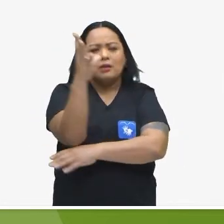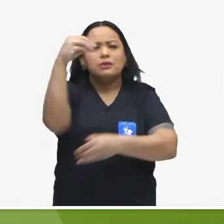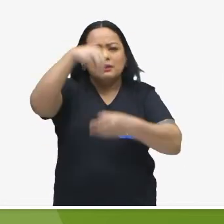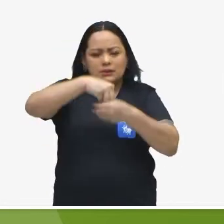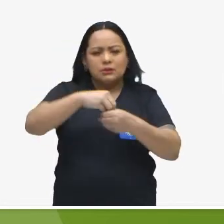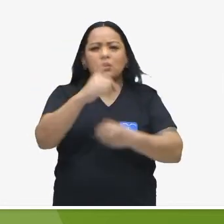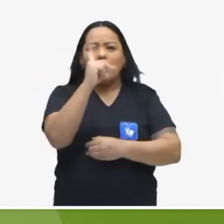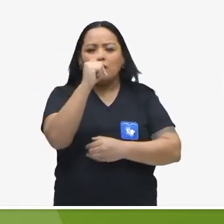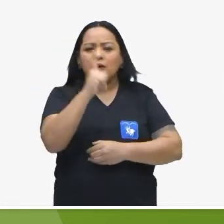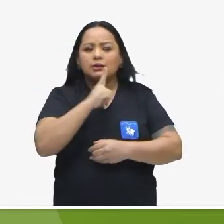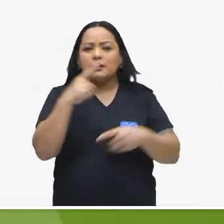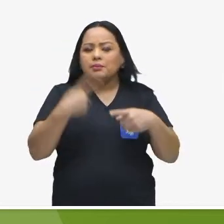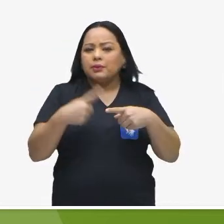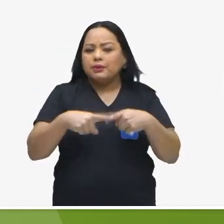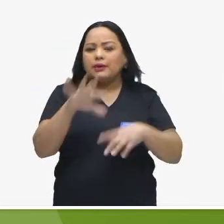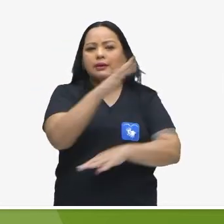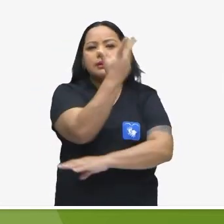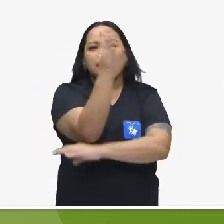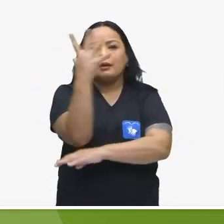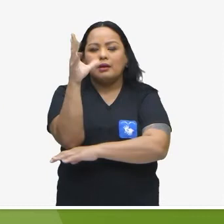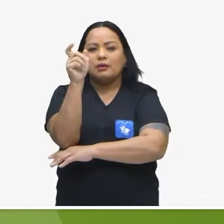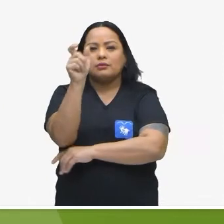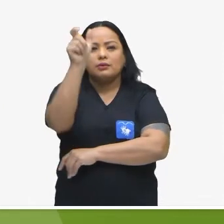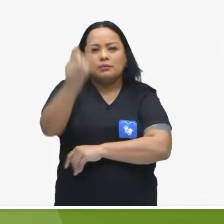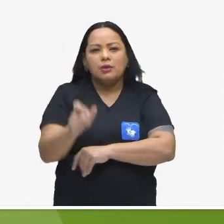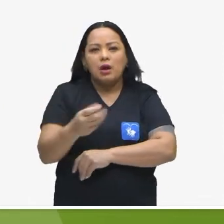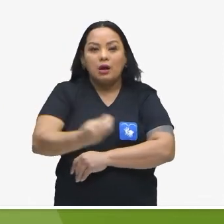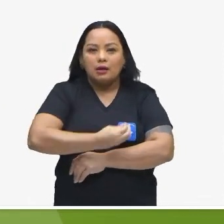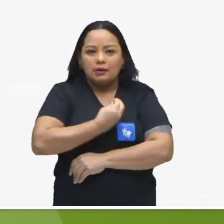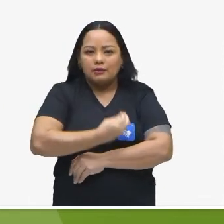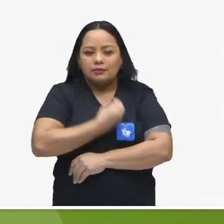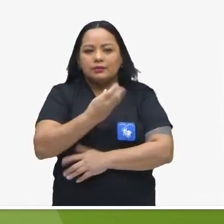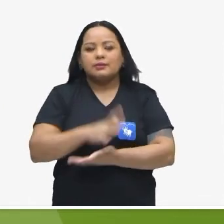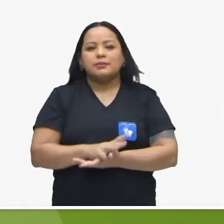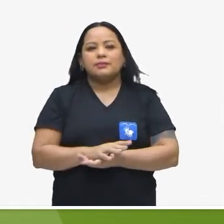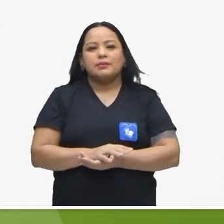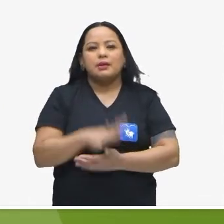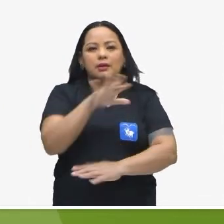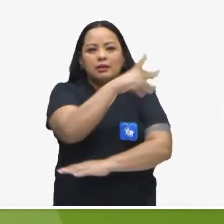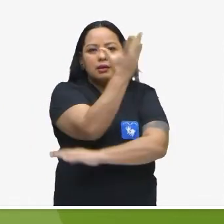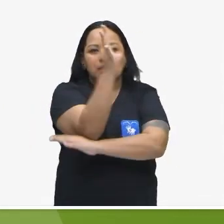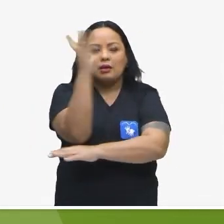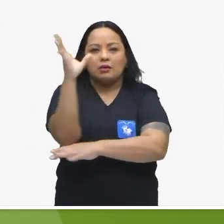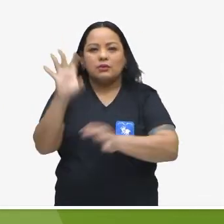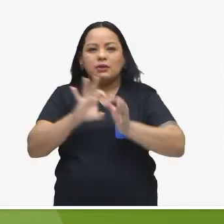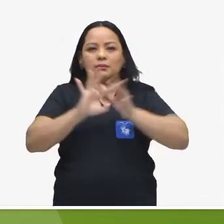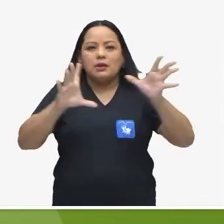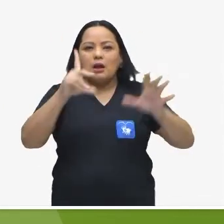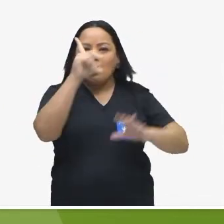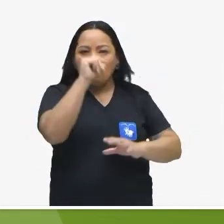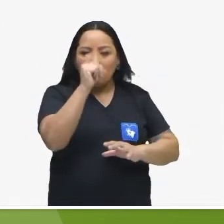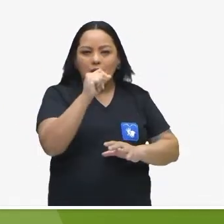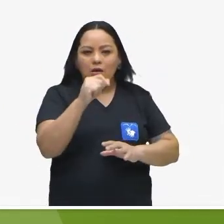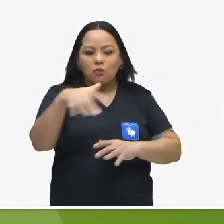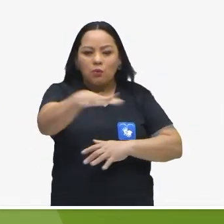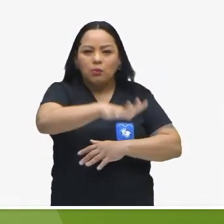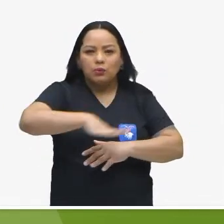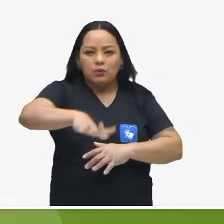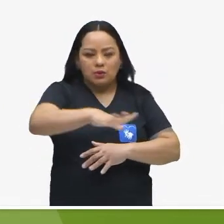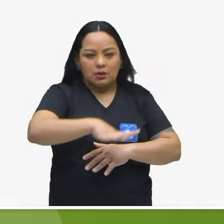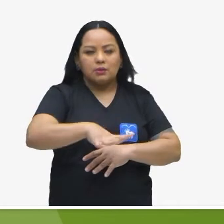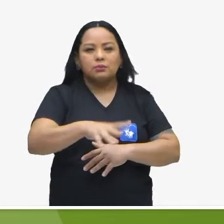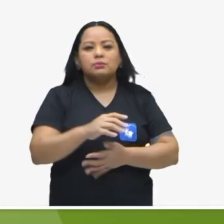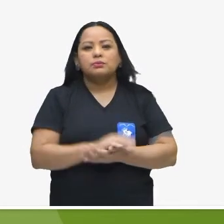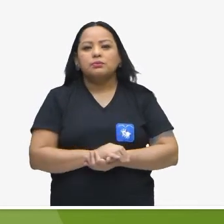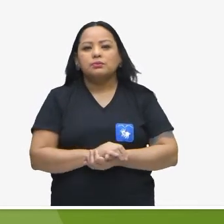Tem, porque a árvore é ser vivo, certo? A árvore pode liberar água para o ambiente através